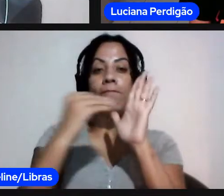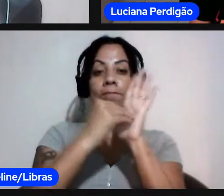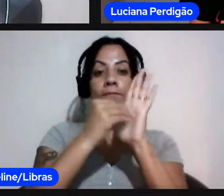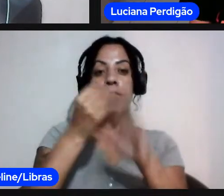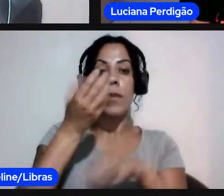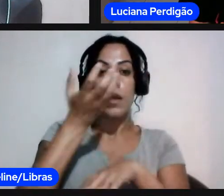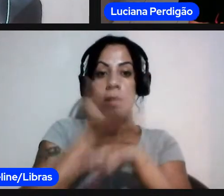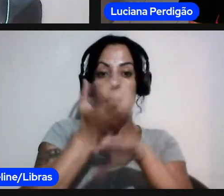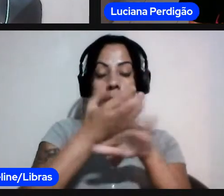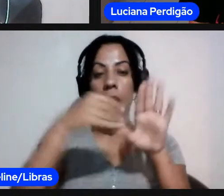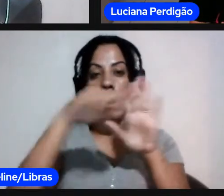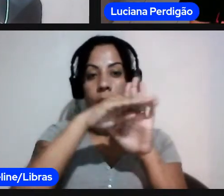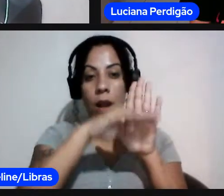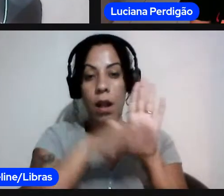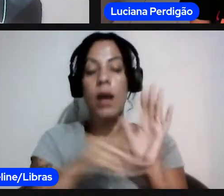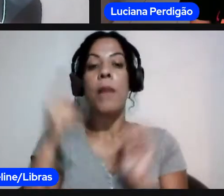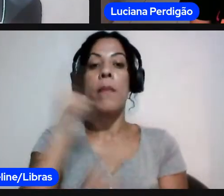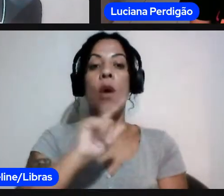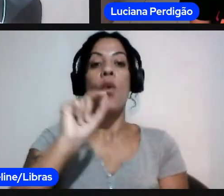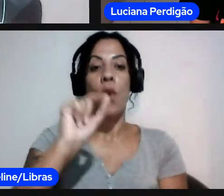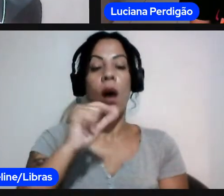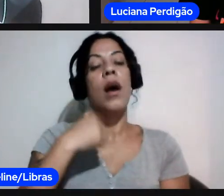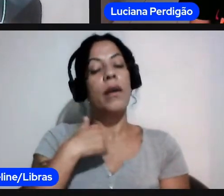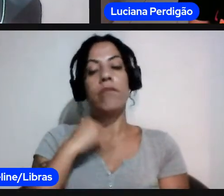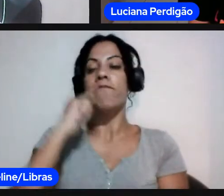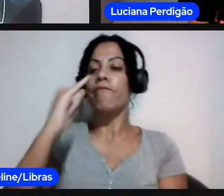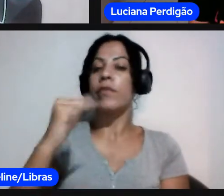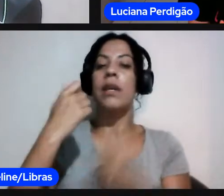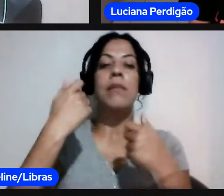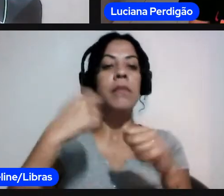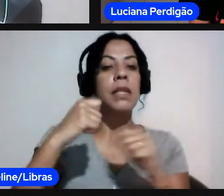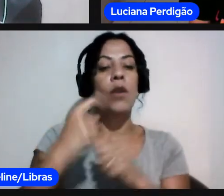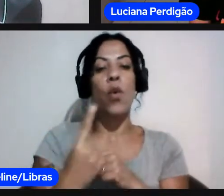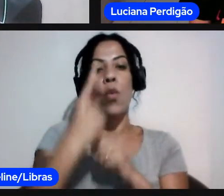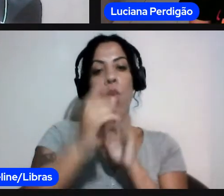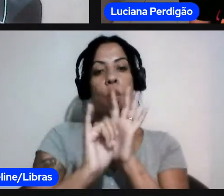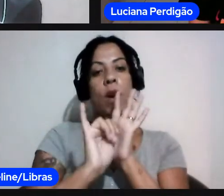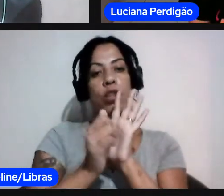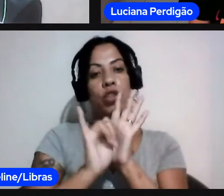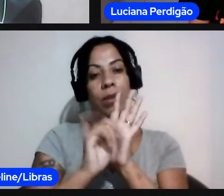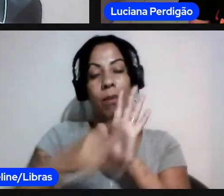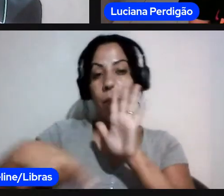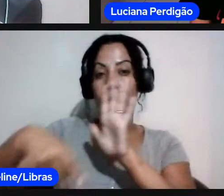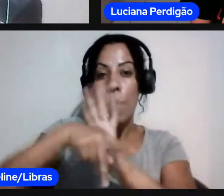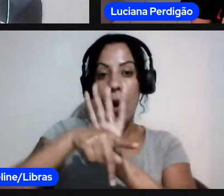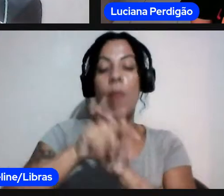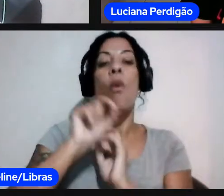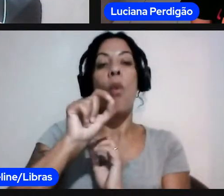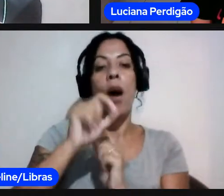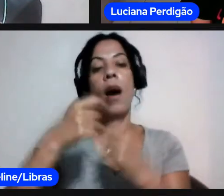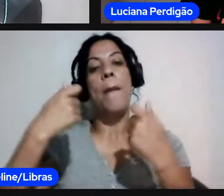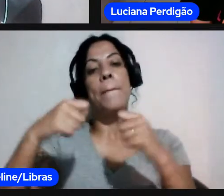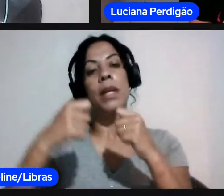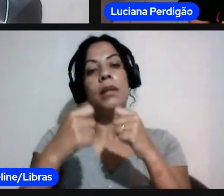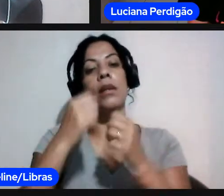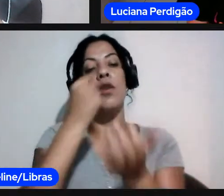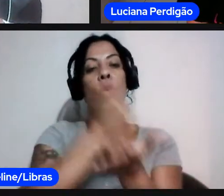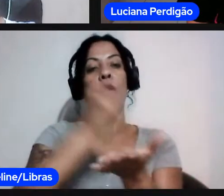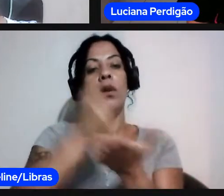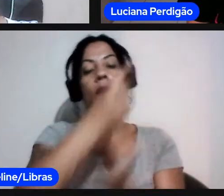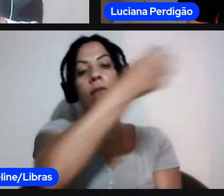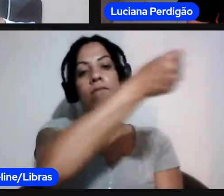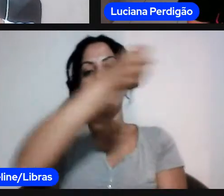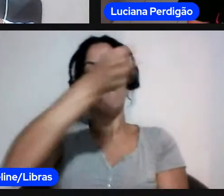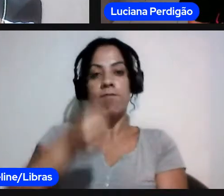coloquei fosse que a gente tivesse um edital próprio para contratar um bolsista com deficiência visual para ser meu consultor. E